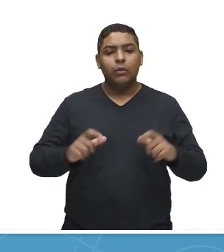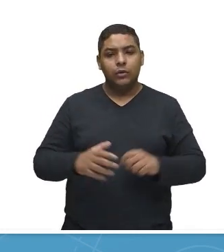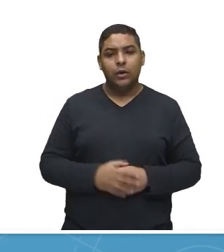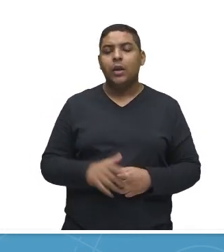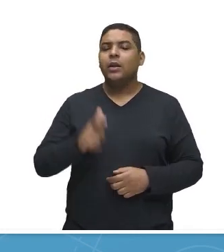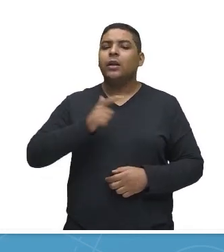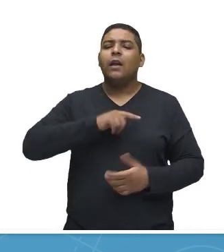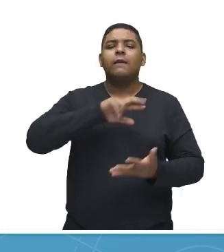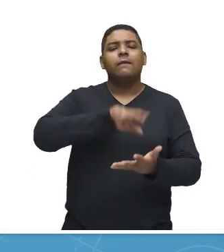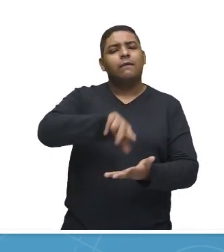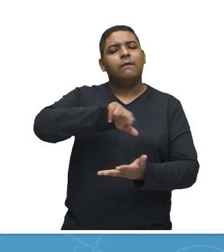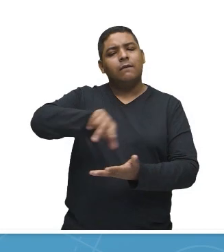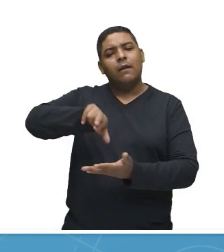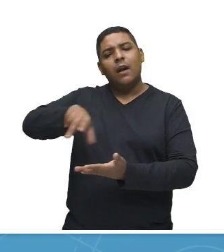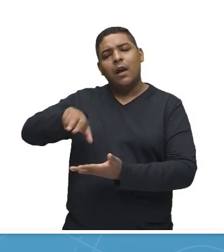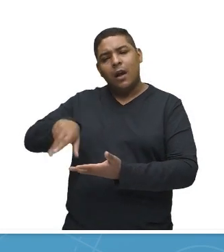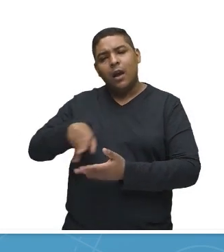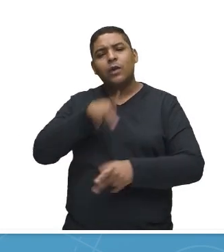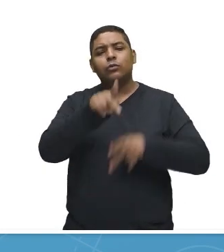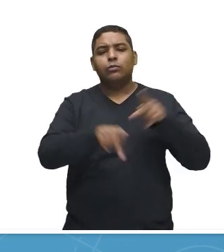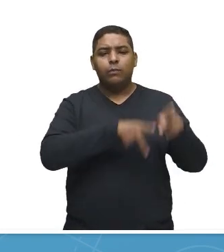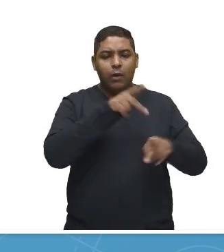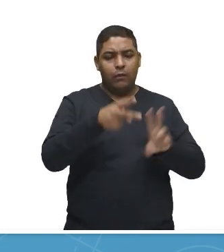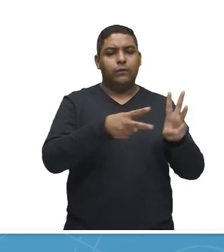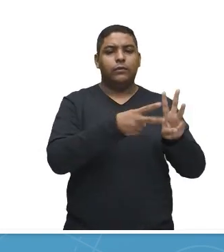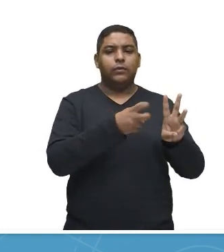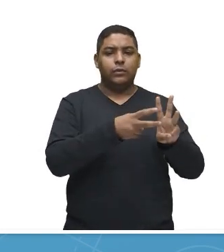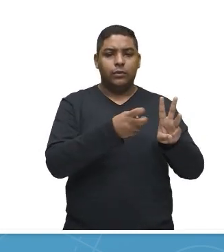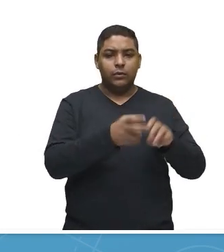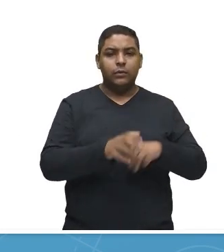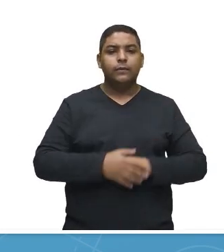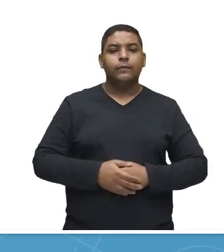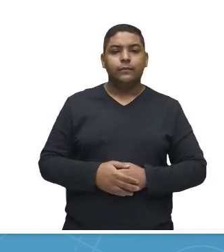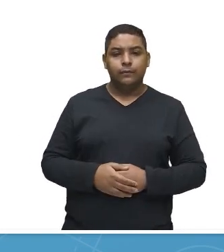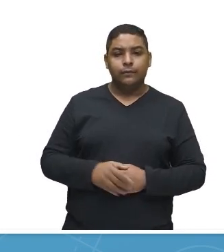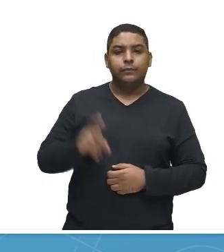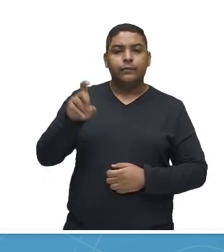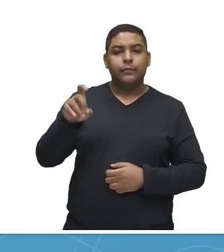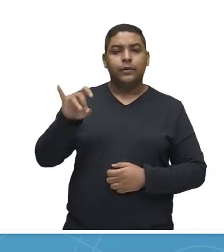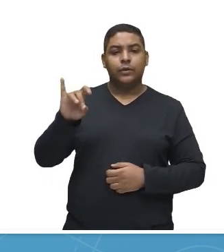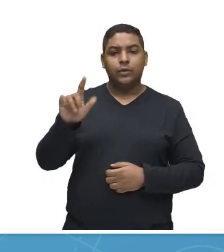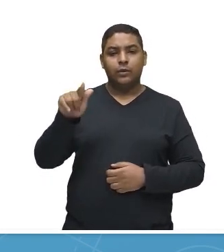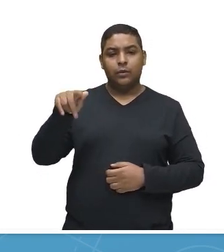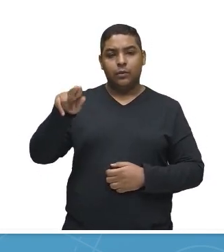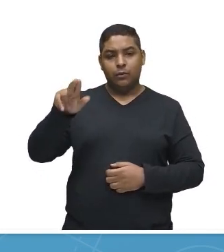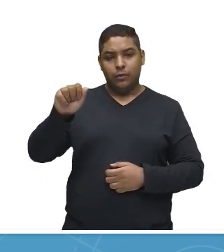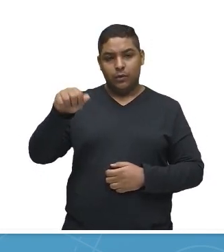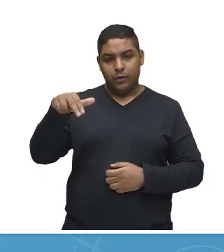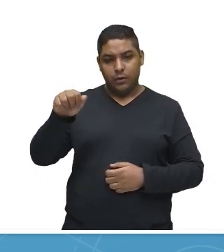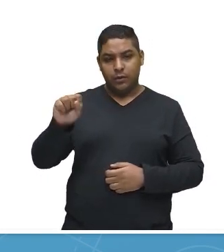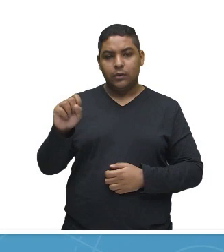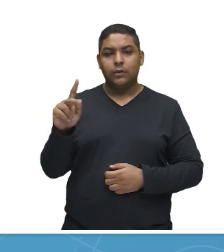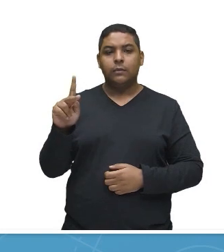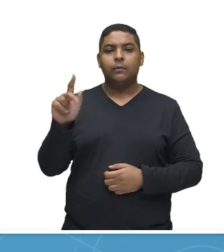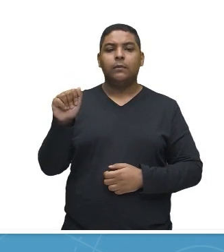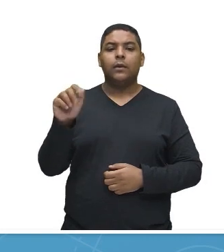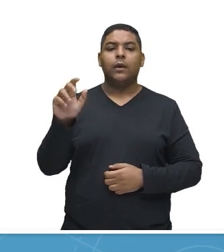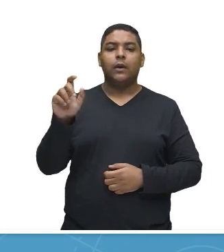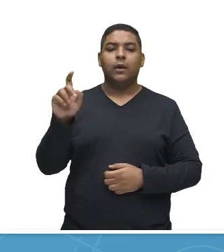povos indígenas. Entre eles, nós temos os xinguanos, o bacairi,